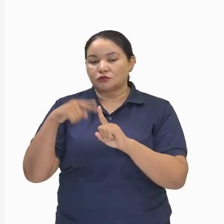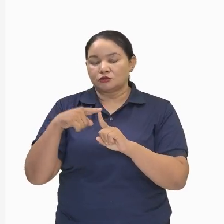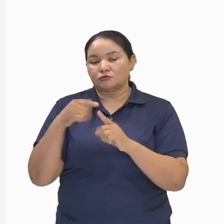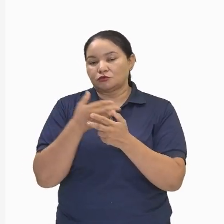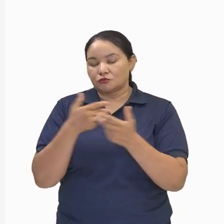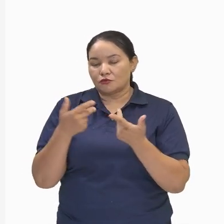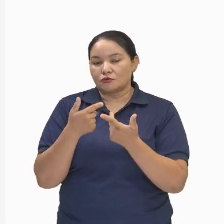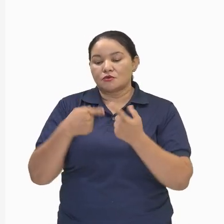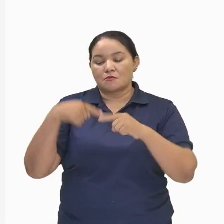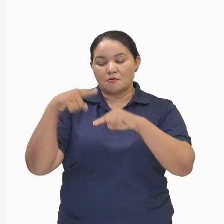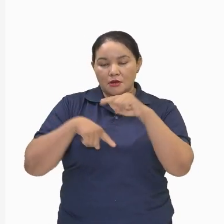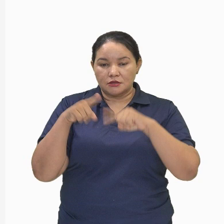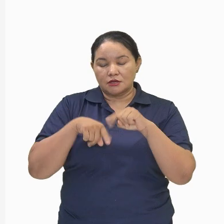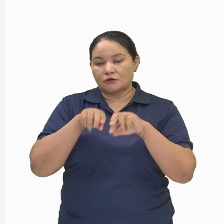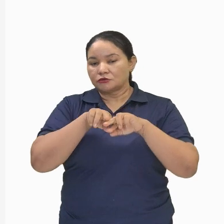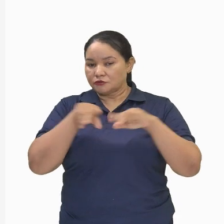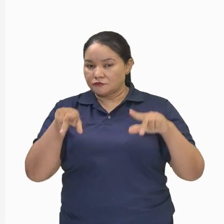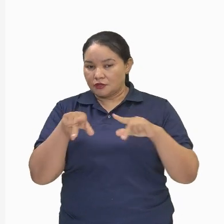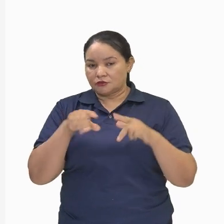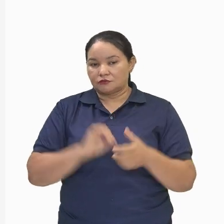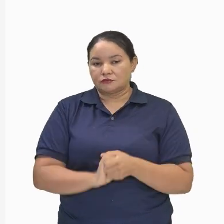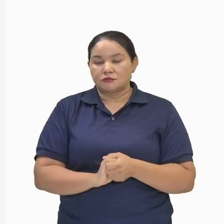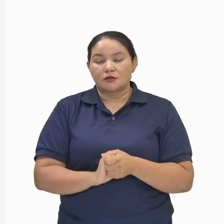aparelhos, porque os resistores transformam